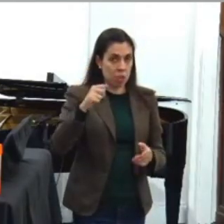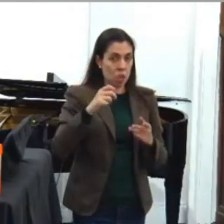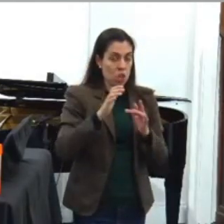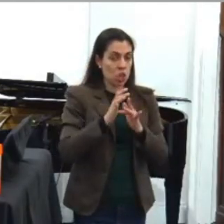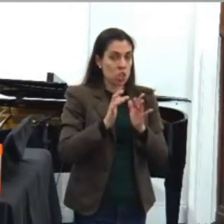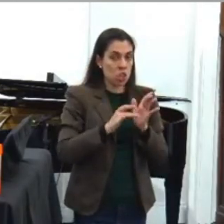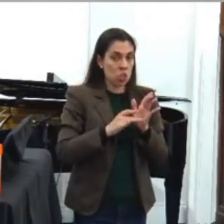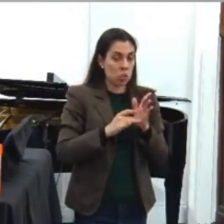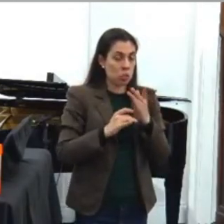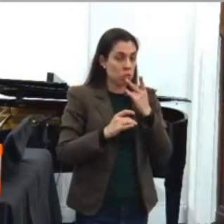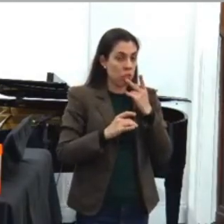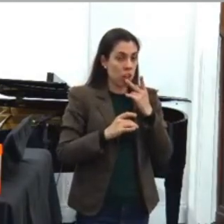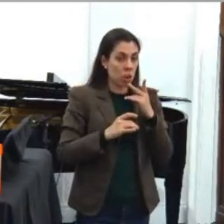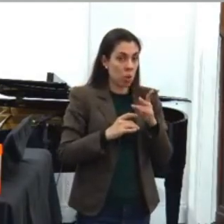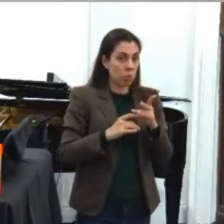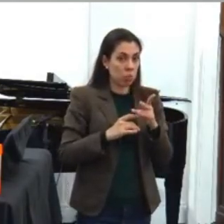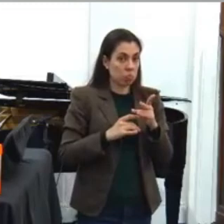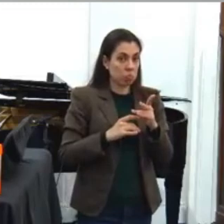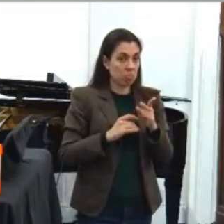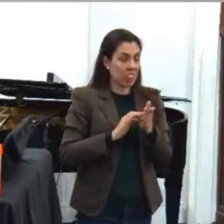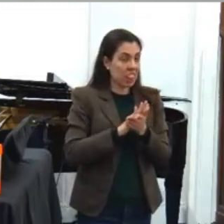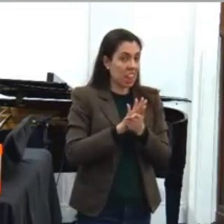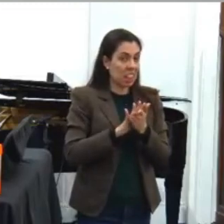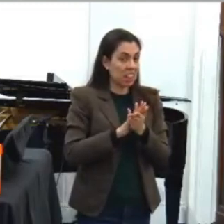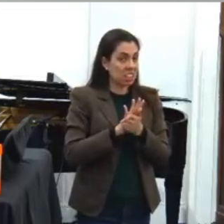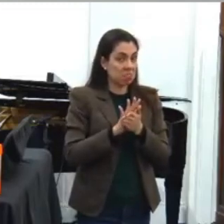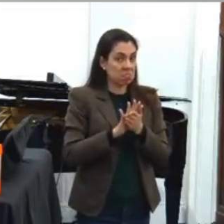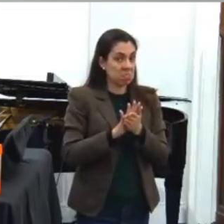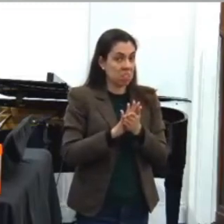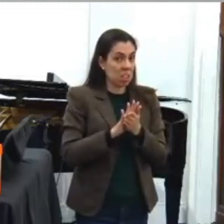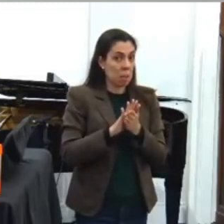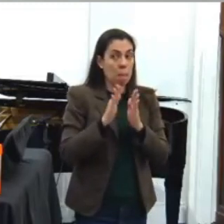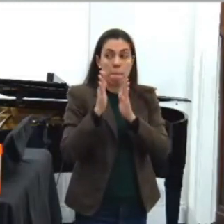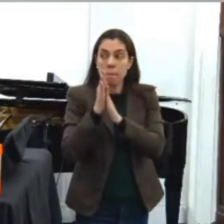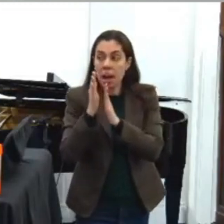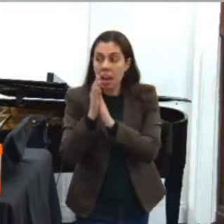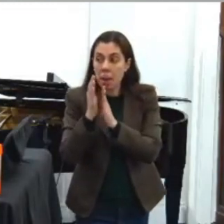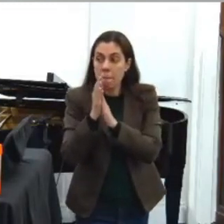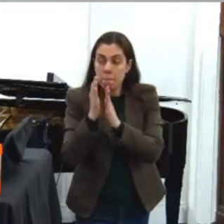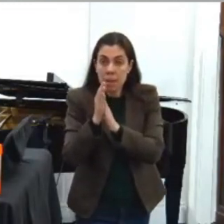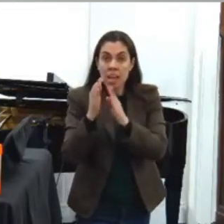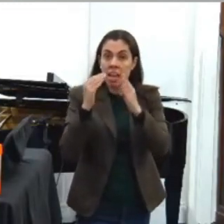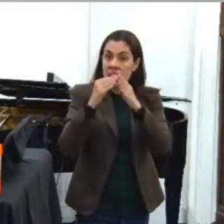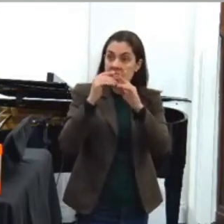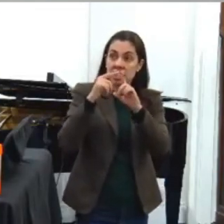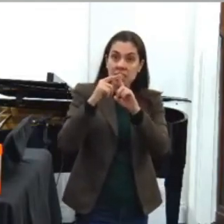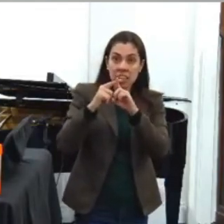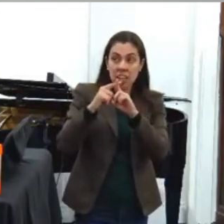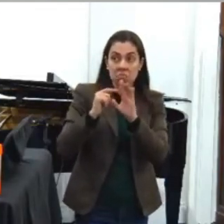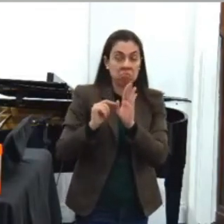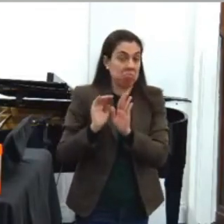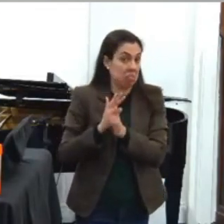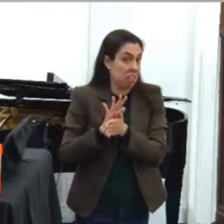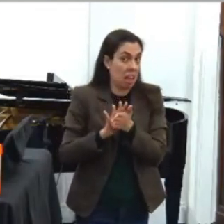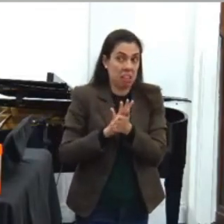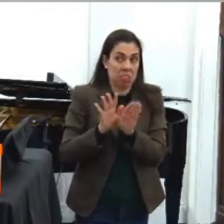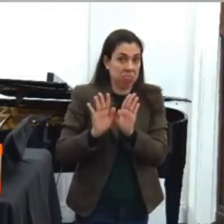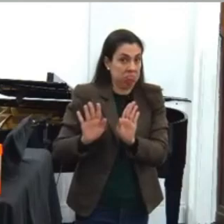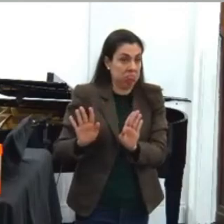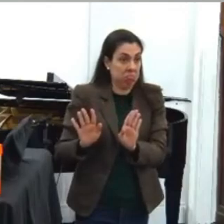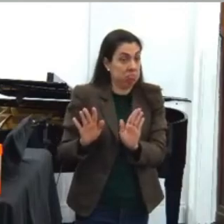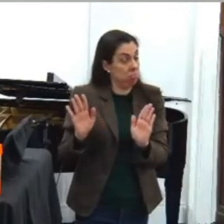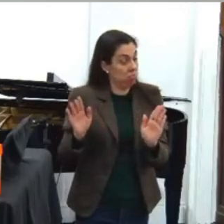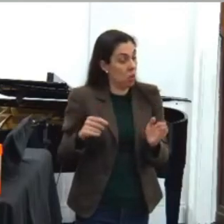se segue. E nós podemos ler estas coisas, diz o Amém. A testemunha fiel